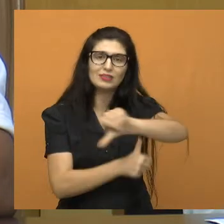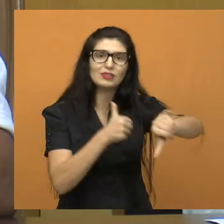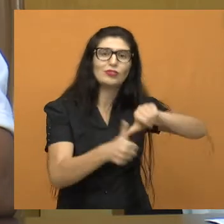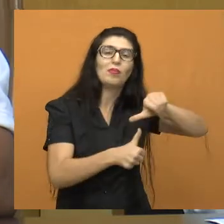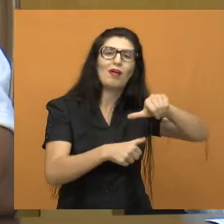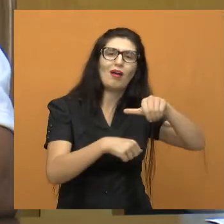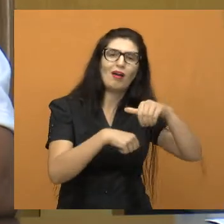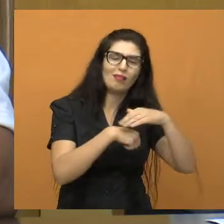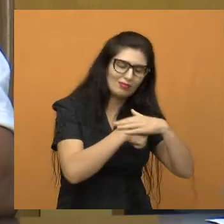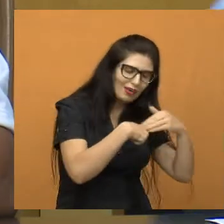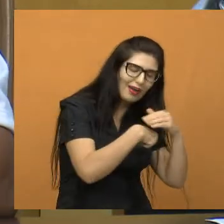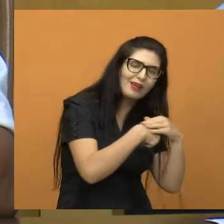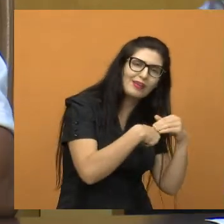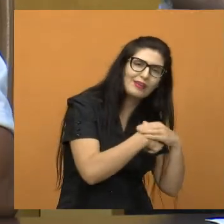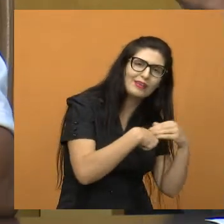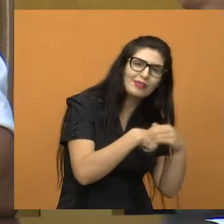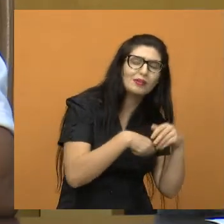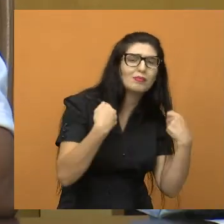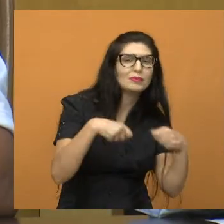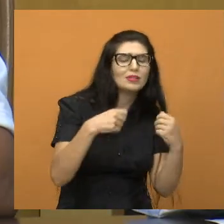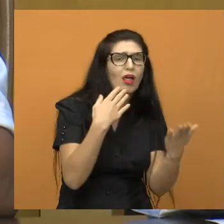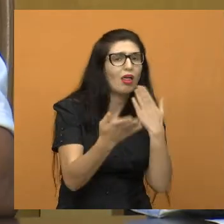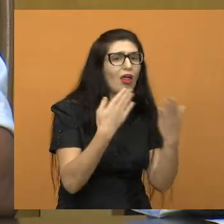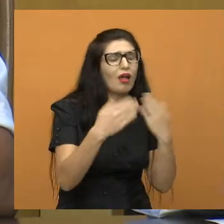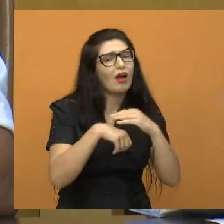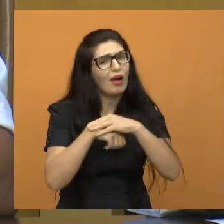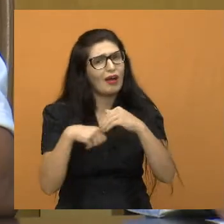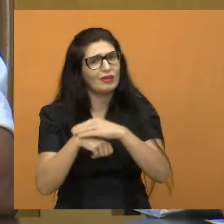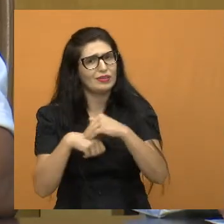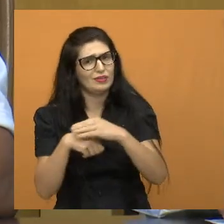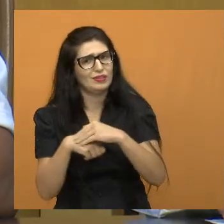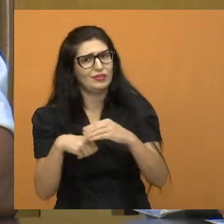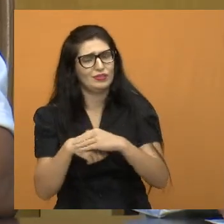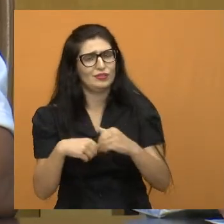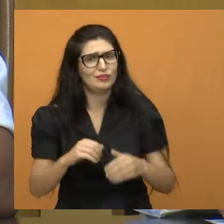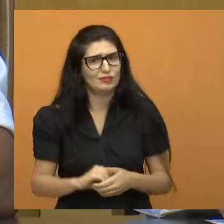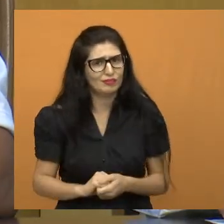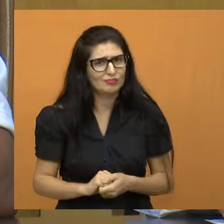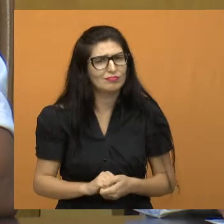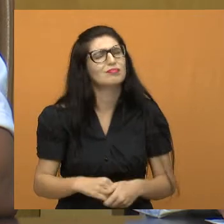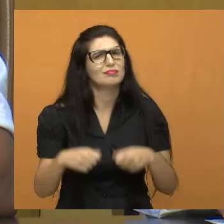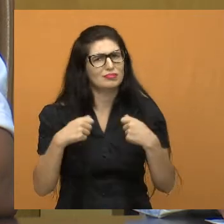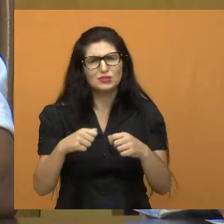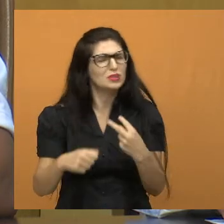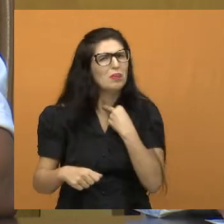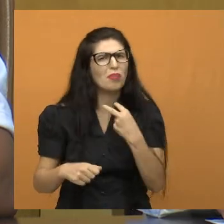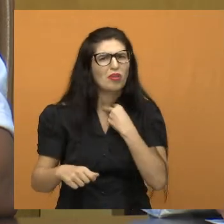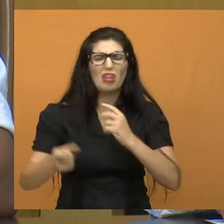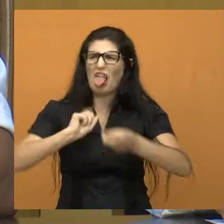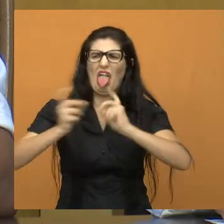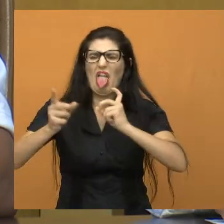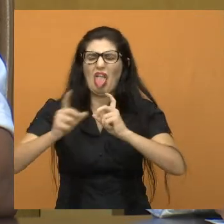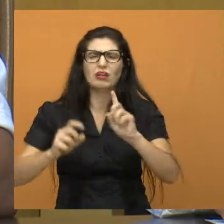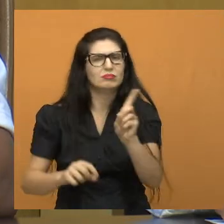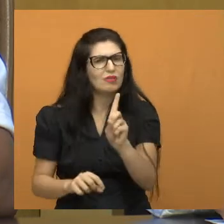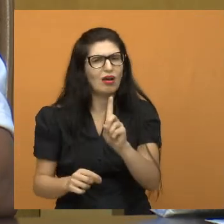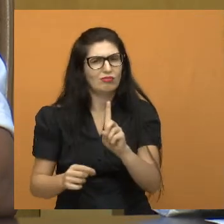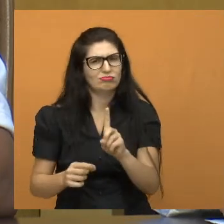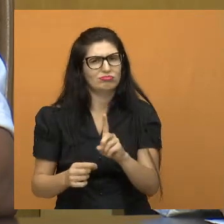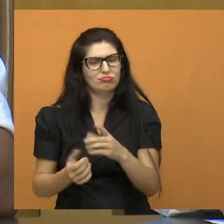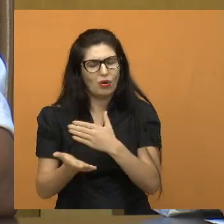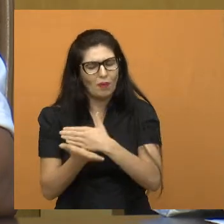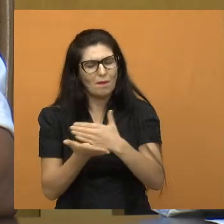diálogo. Porque quando a gente vai para uma conversa com a pedra na mão, a tendência é logo atirar. Por isso que a igreja é